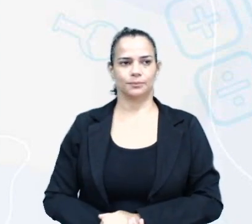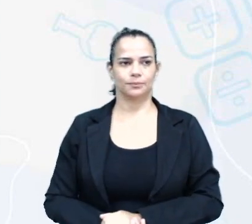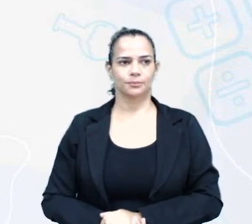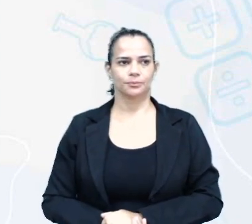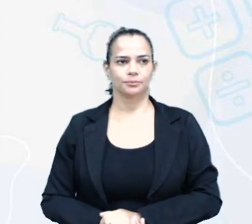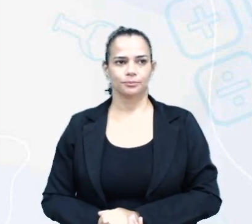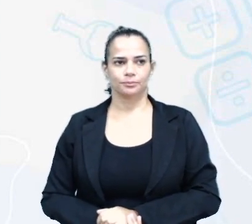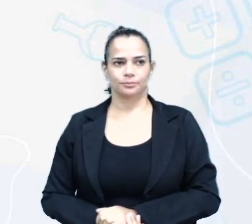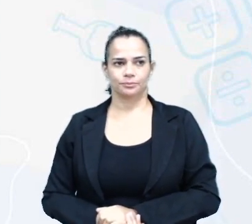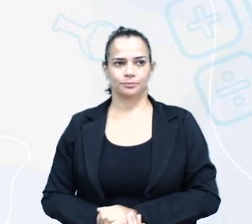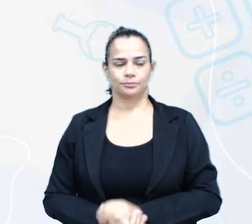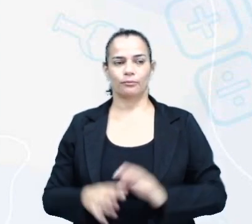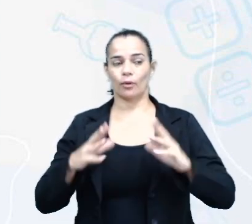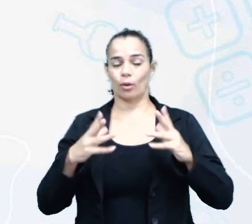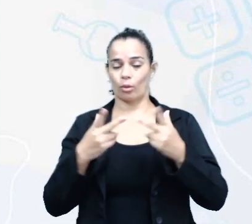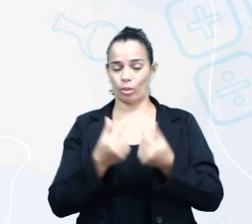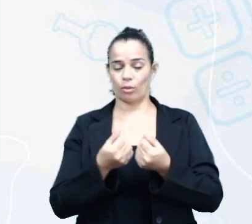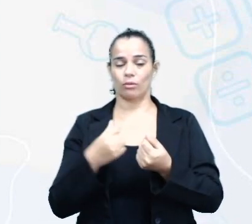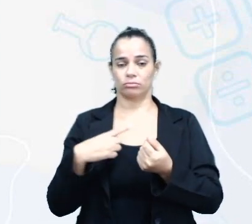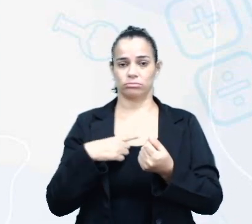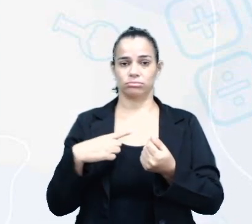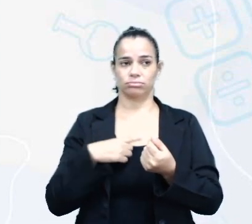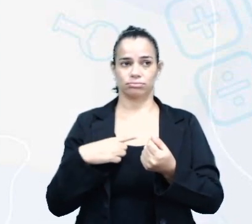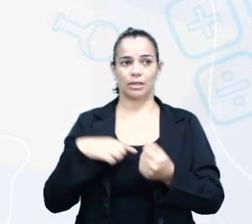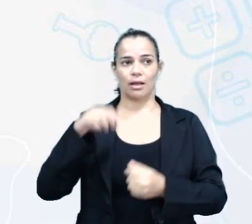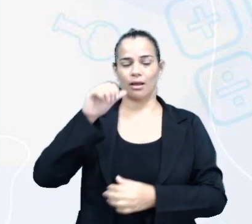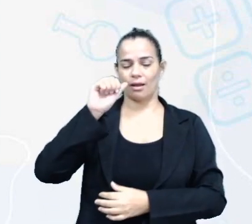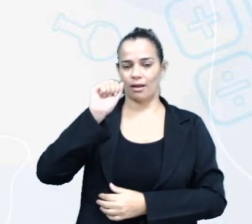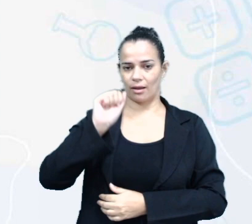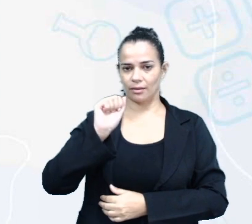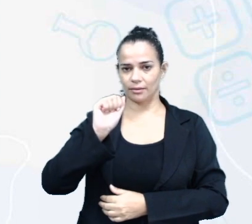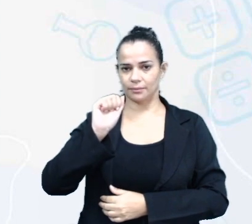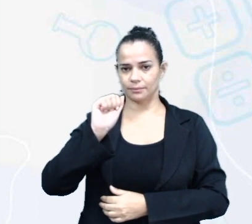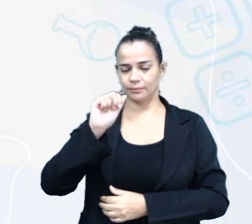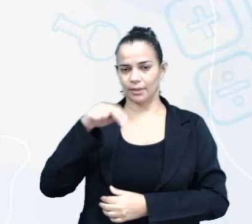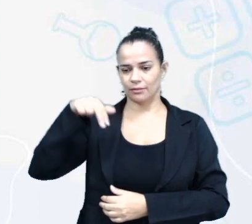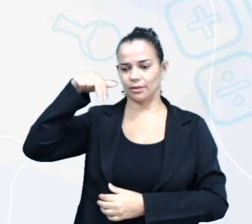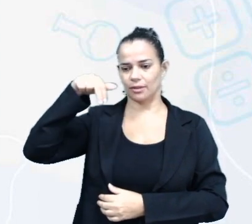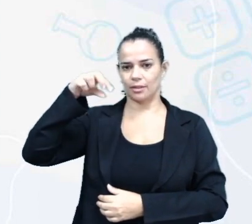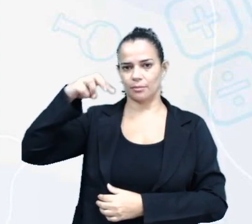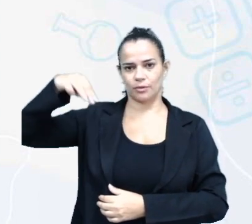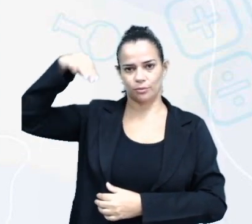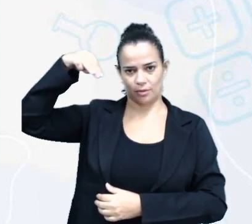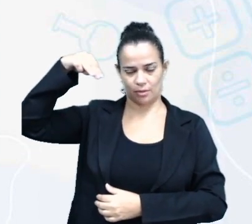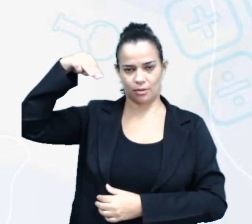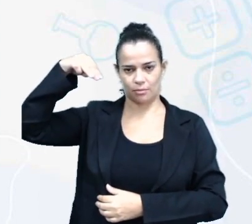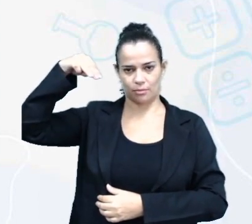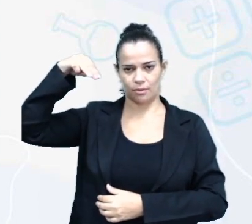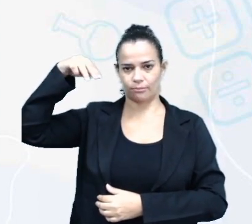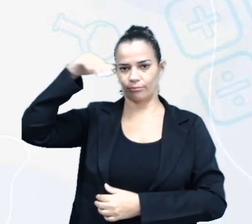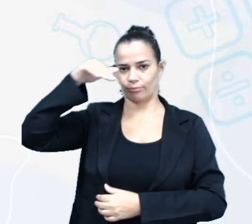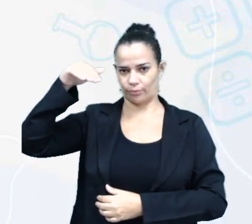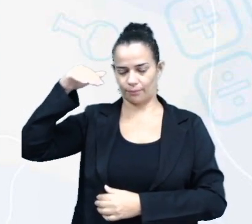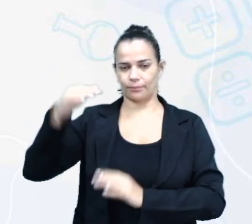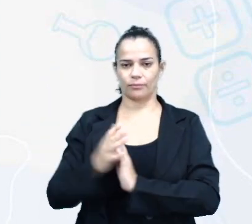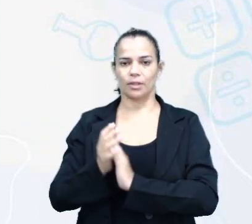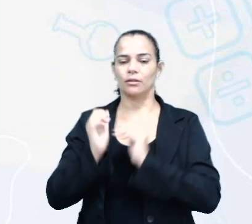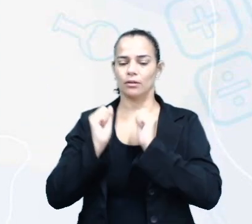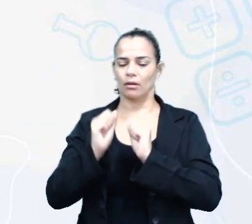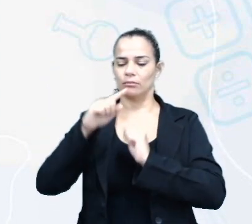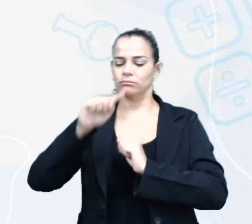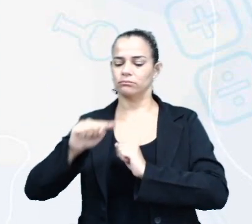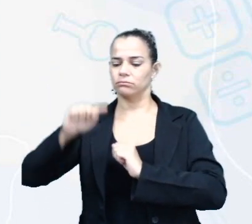toda potência de expoente fracionário, A elevado a m sobre n, ela pode ser escrita como